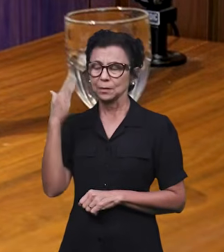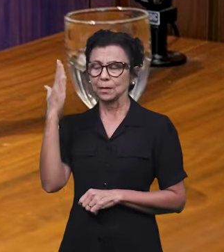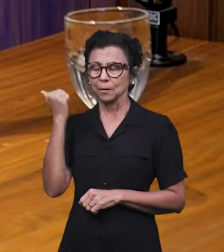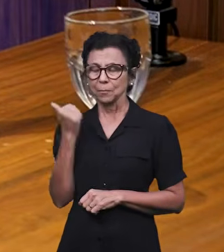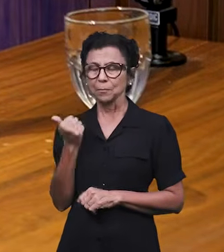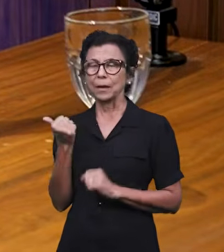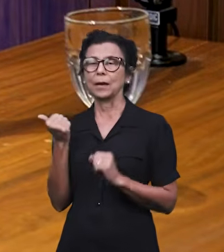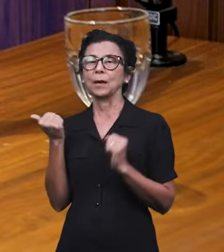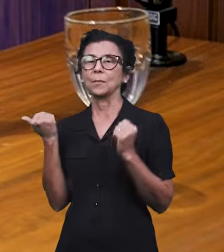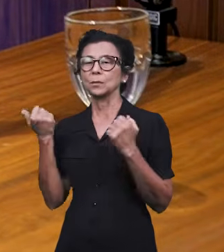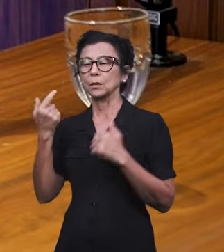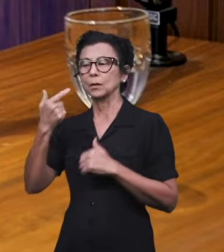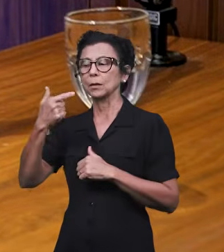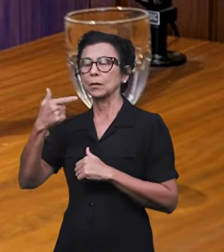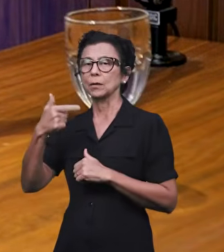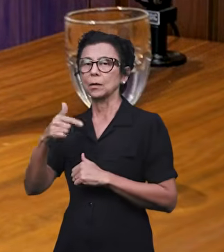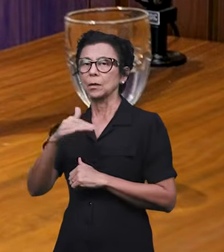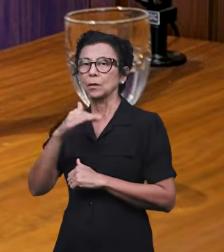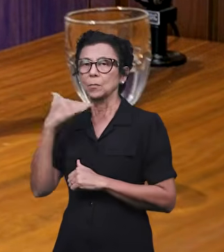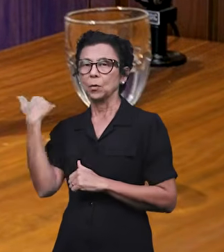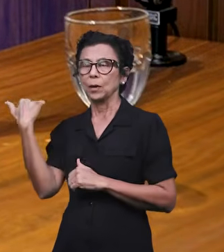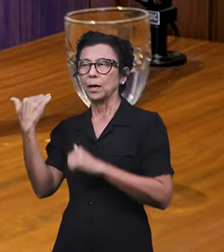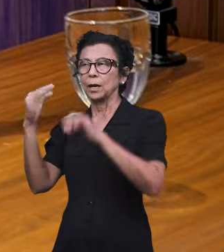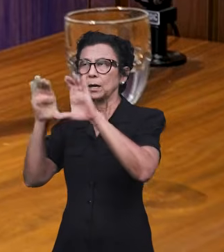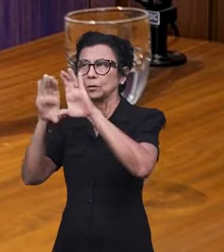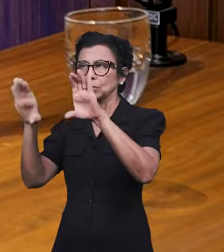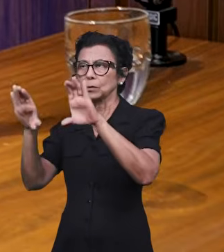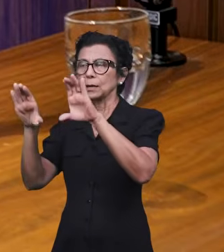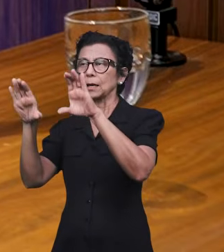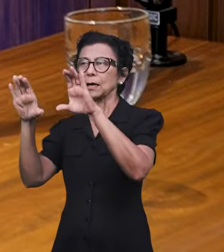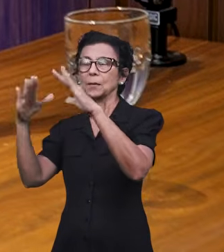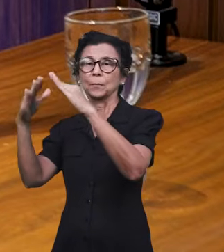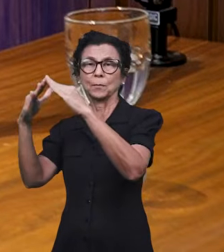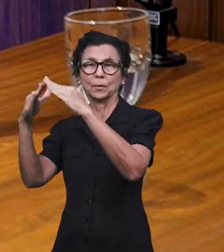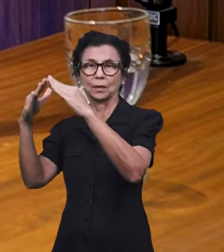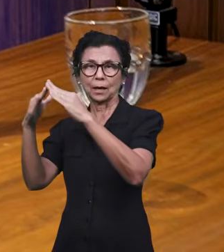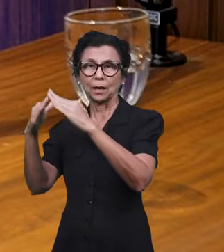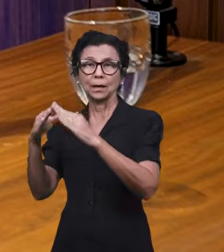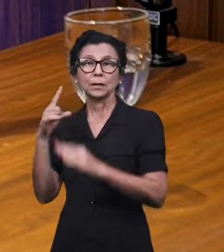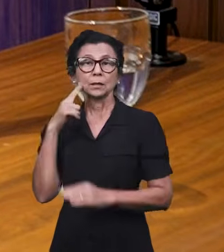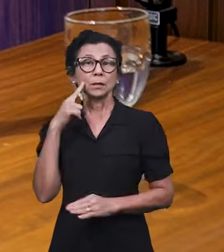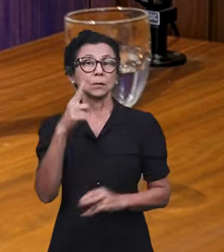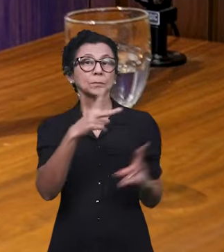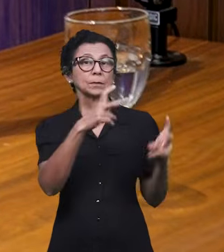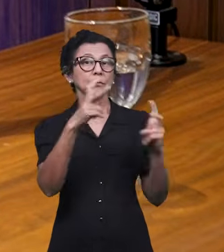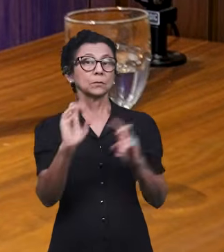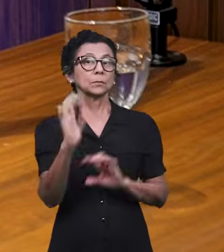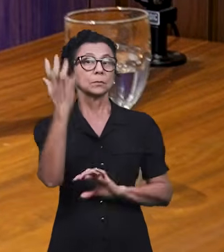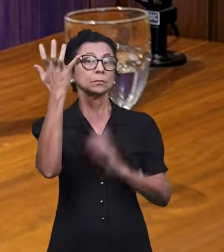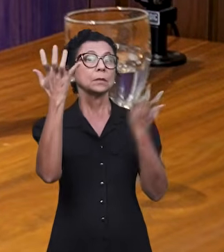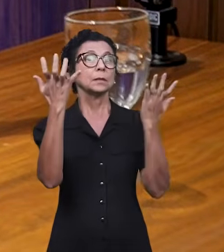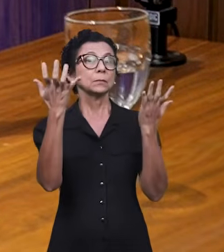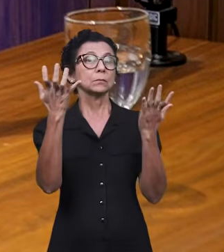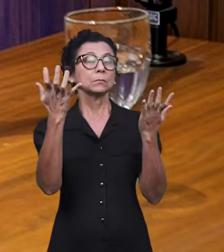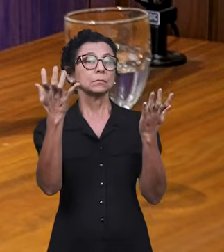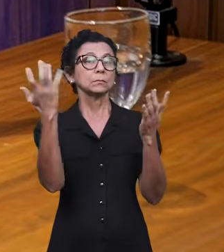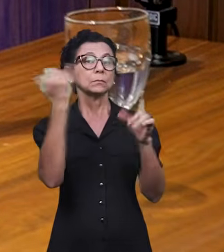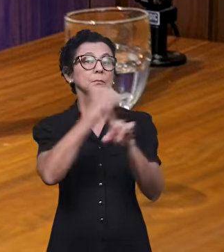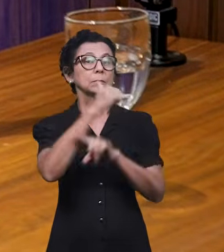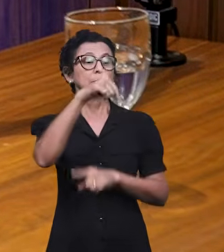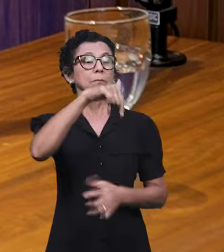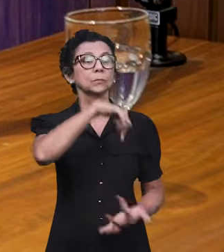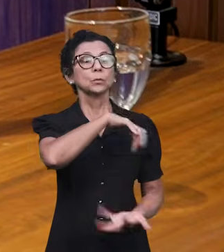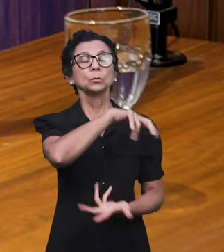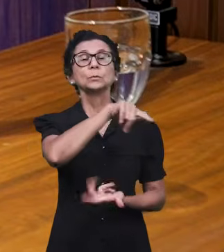nós sabemos dos sinais proféticos que têm acontecido no mundo, mas nós sabemos o nosso direcionamento,